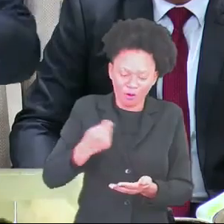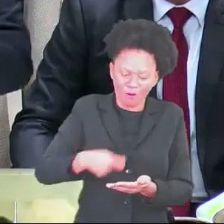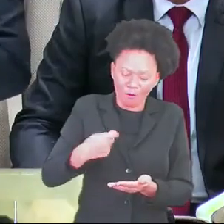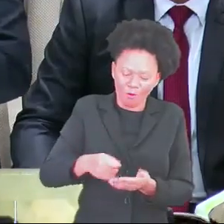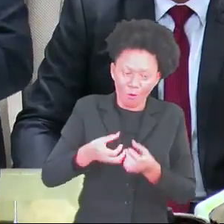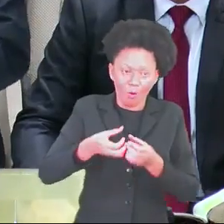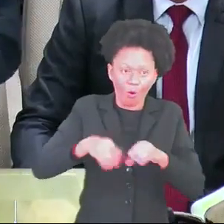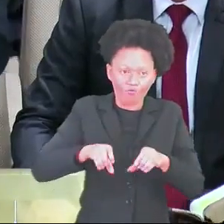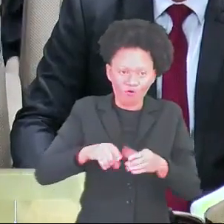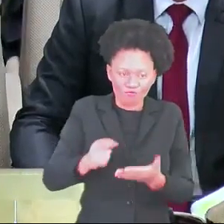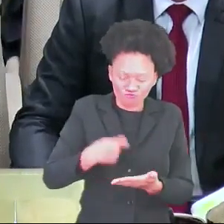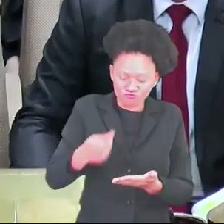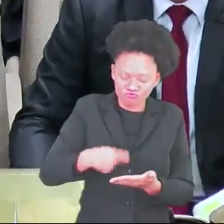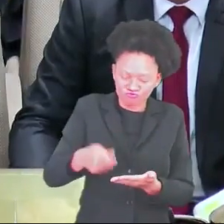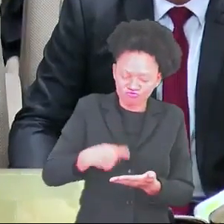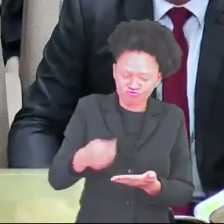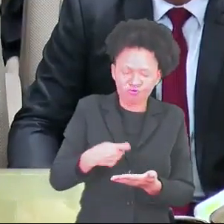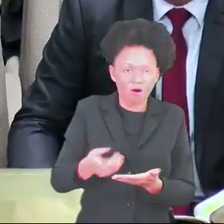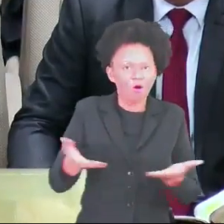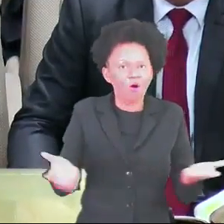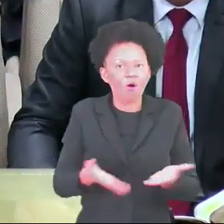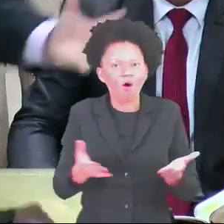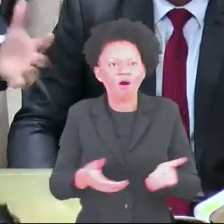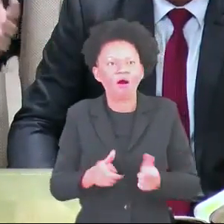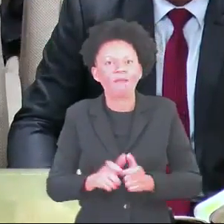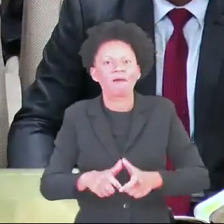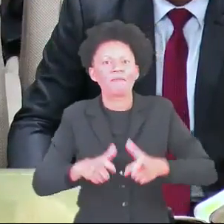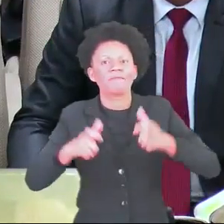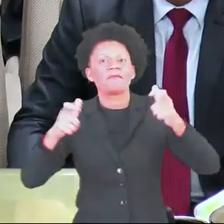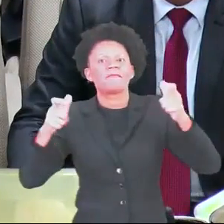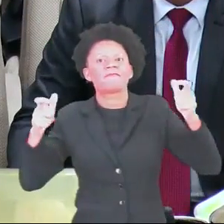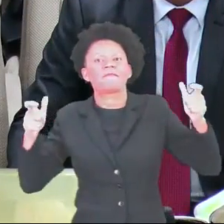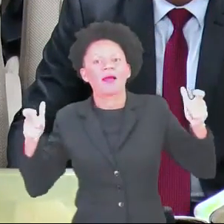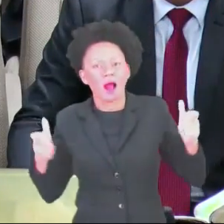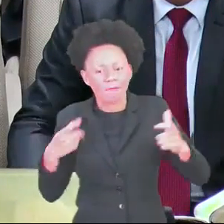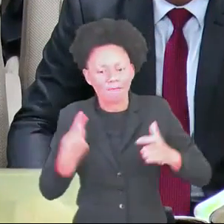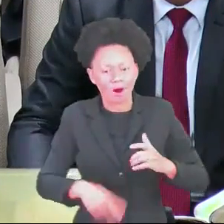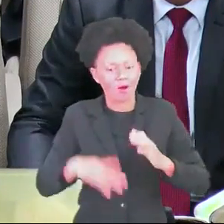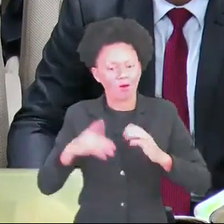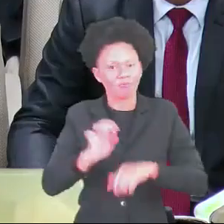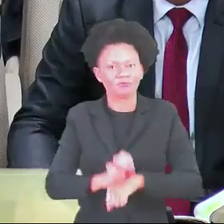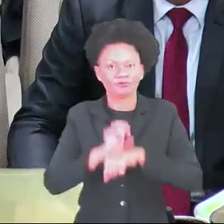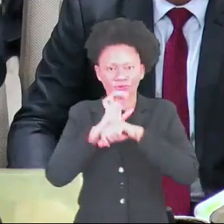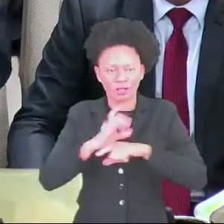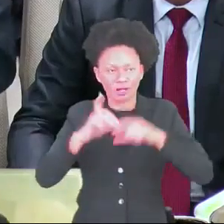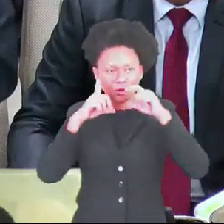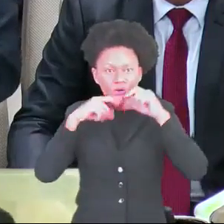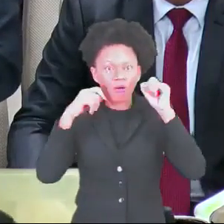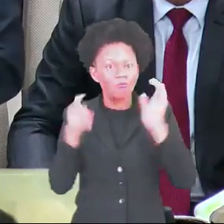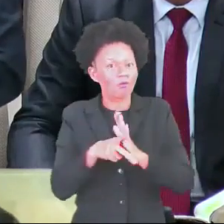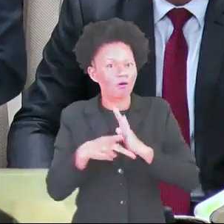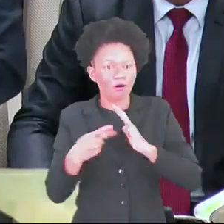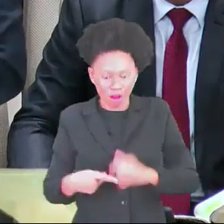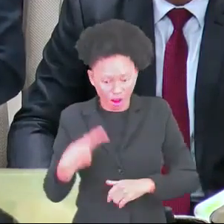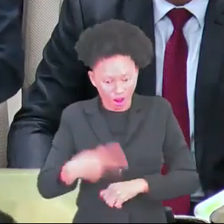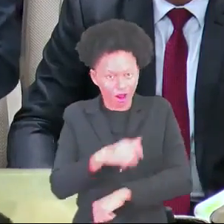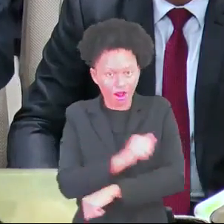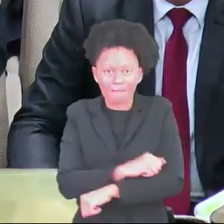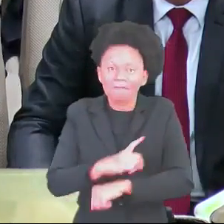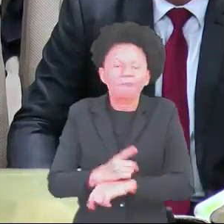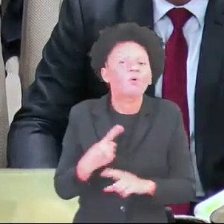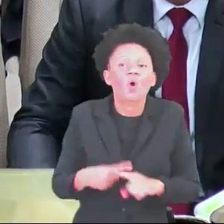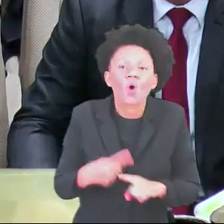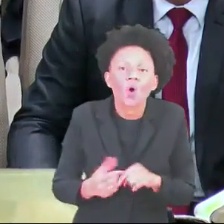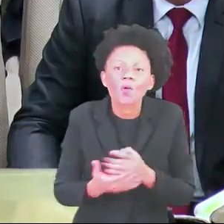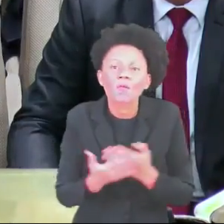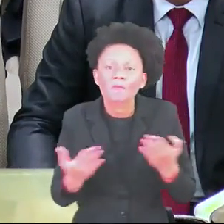vai crescendo. E hoje, a igreja no estado é a maior que existe. Dentro do estado de Alagoas, a Assembleia de Deus, por quê?